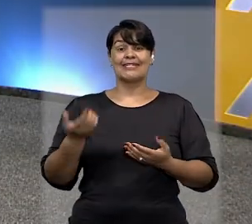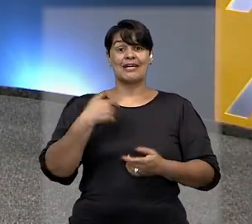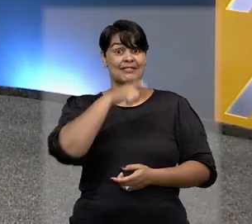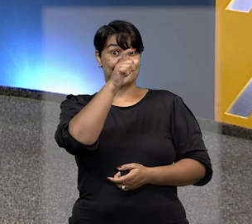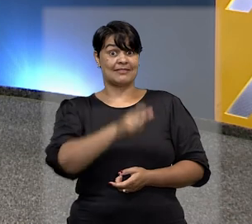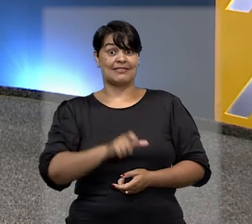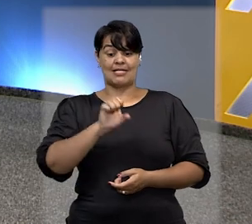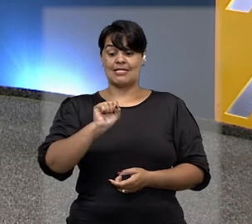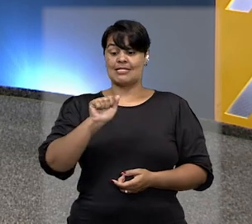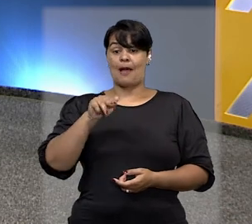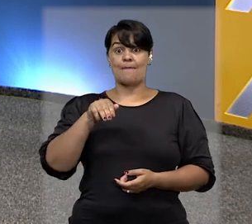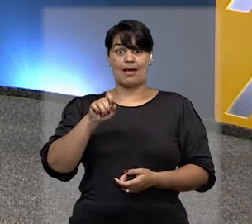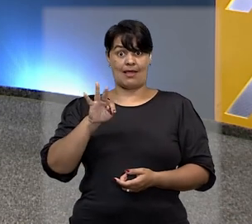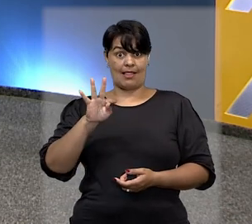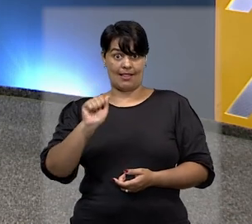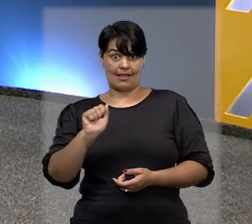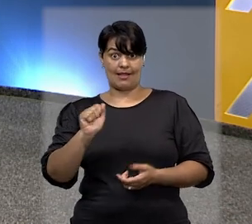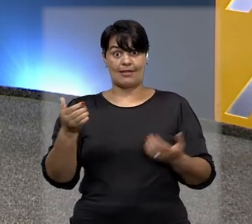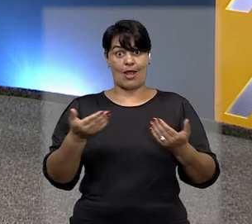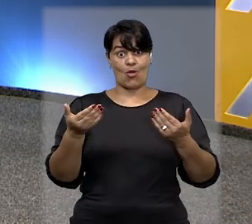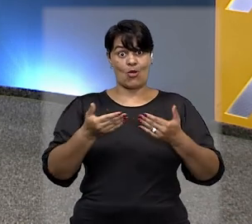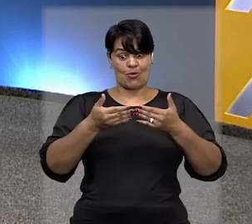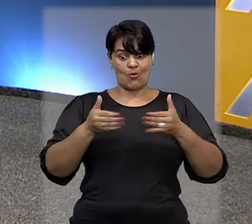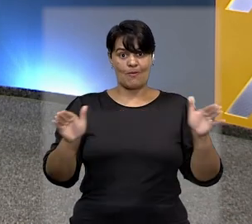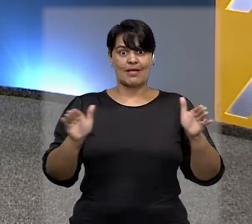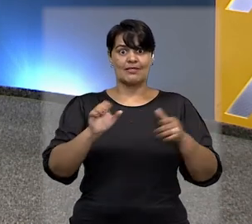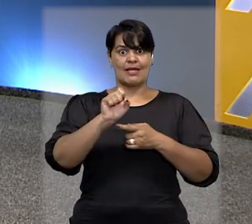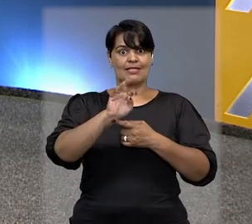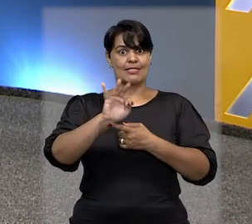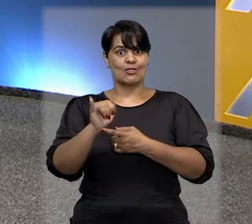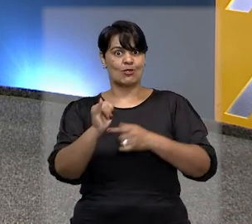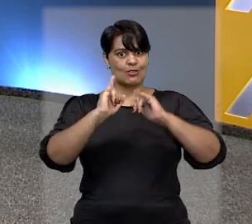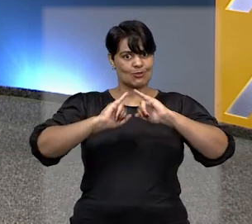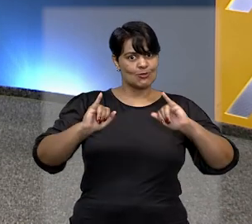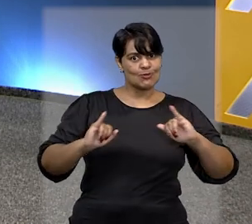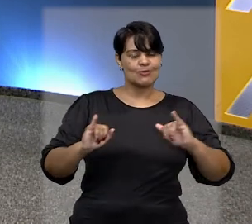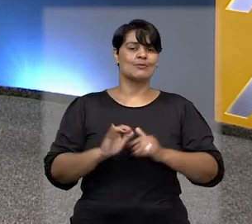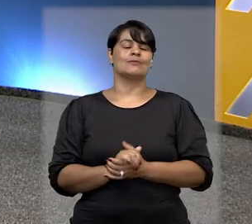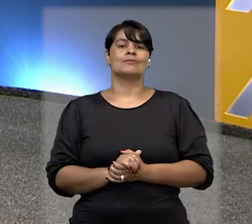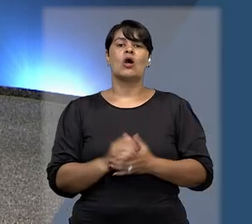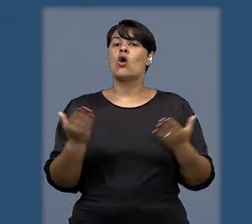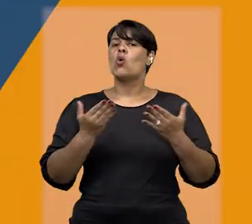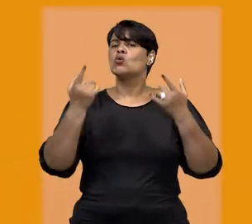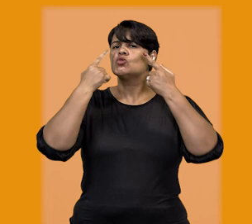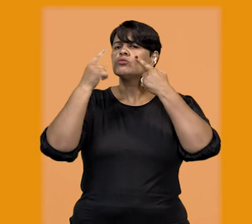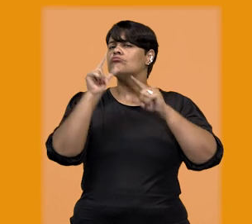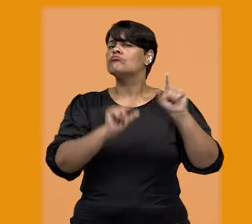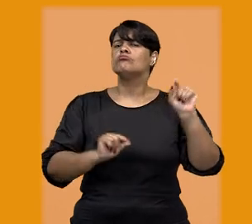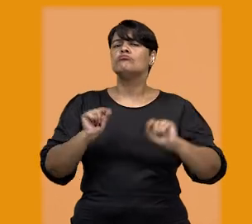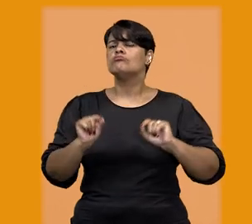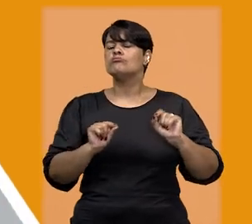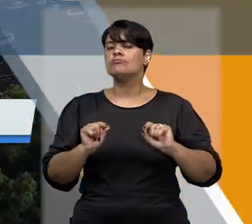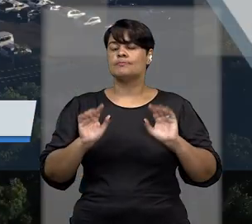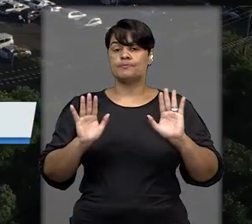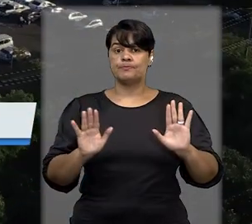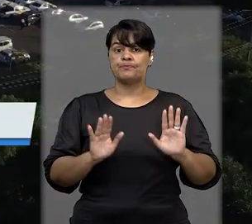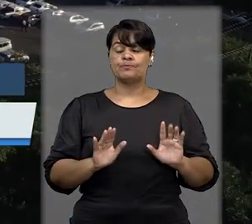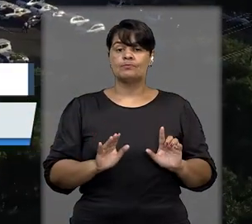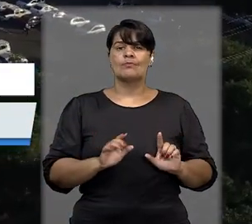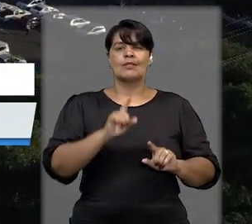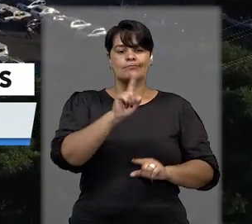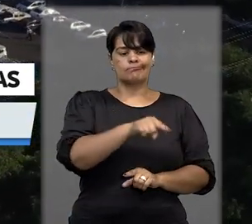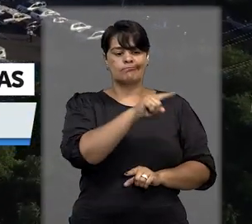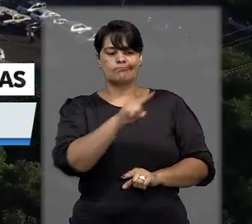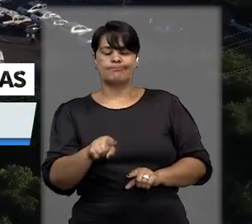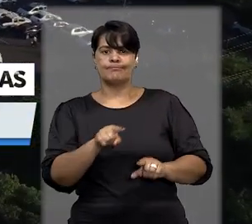Eu sou Samanta Peçanha e o STJ Notícias está no ar. No programa de hoje você vai ver suspensa